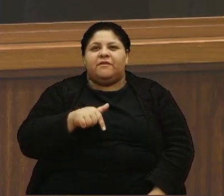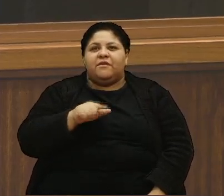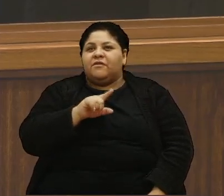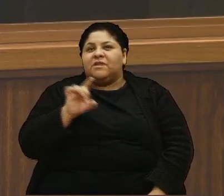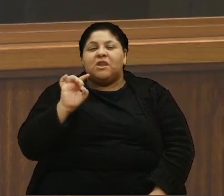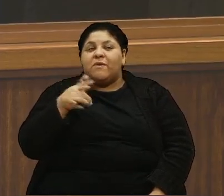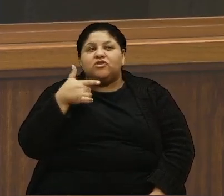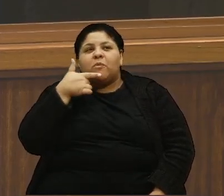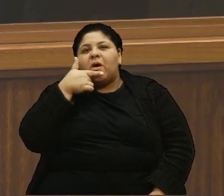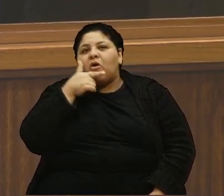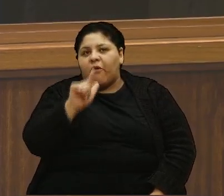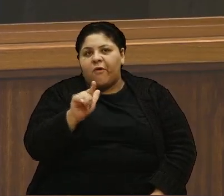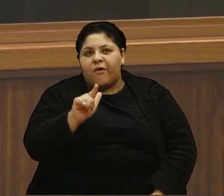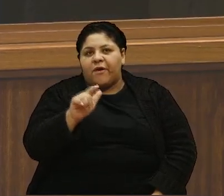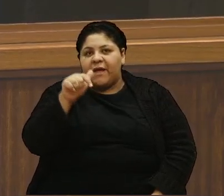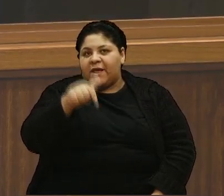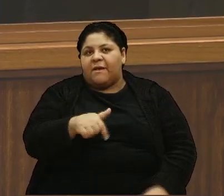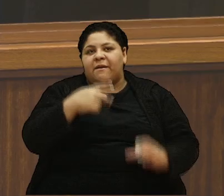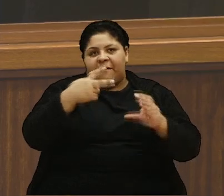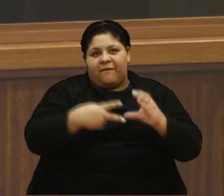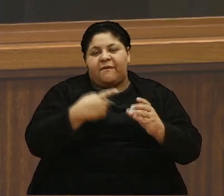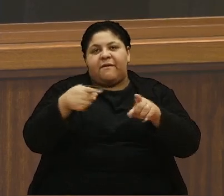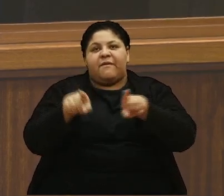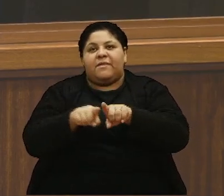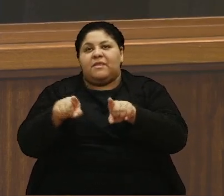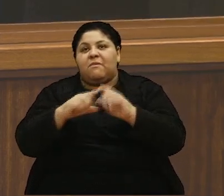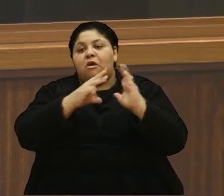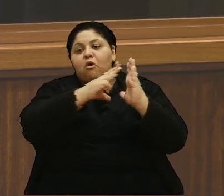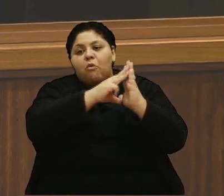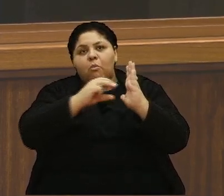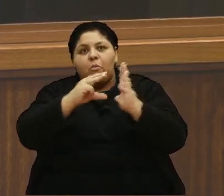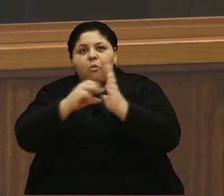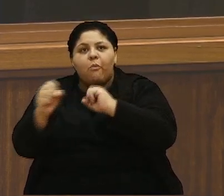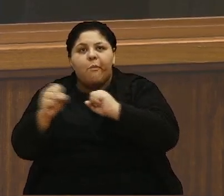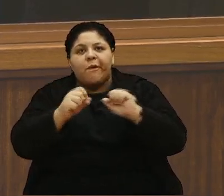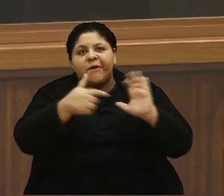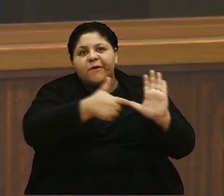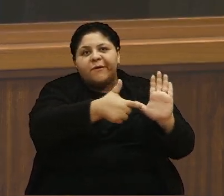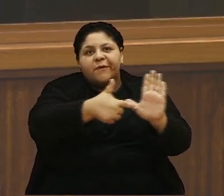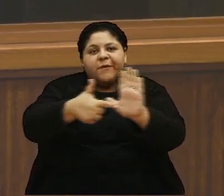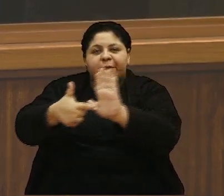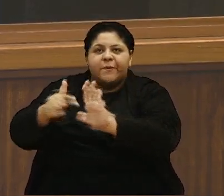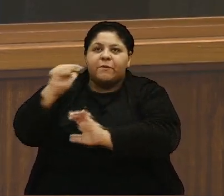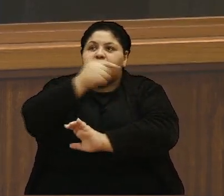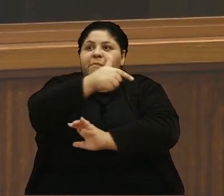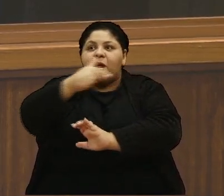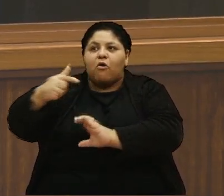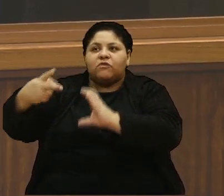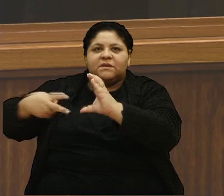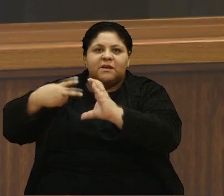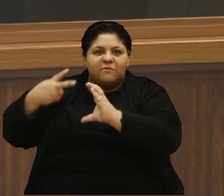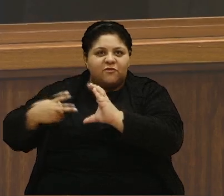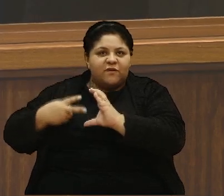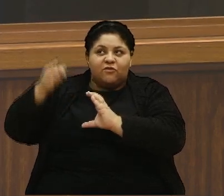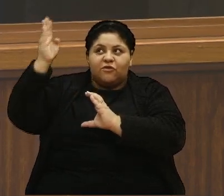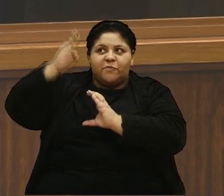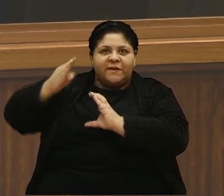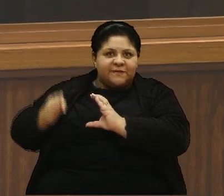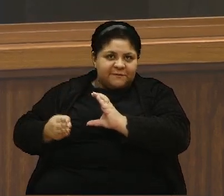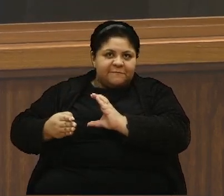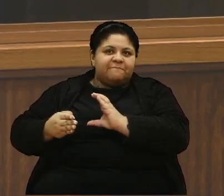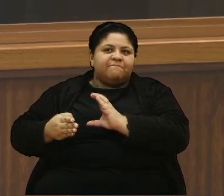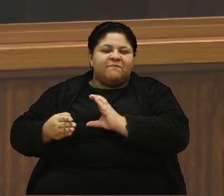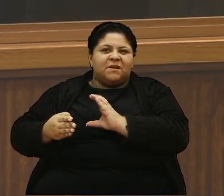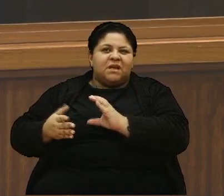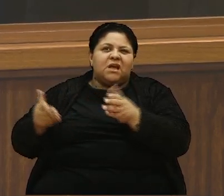que uma conquista aqui para a Câmara. É também um exemplo que a gente pode dar, inclusive para outras câmaras, né? Então, eu